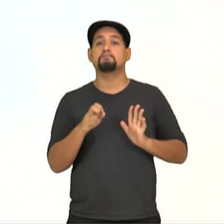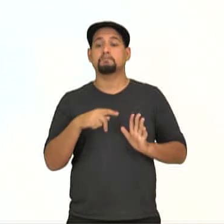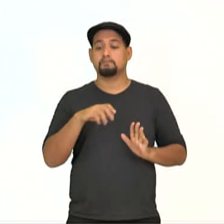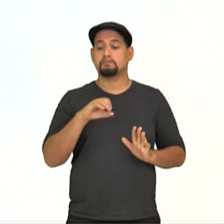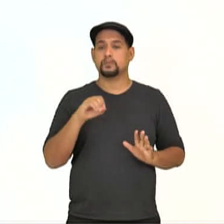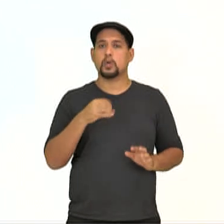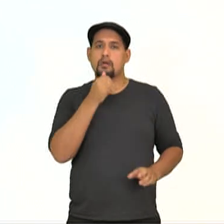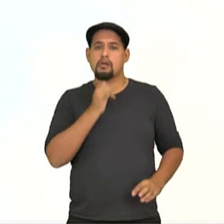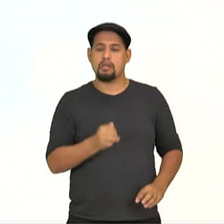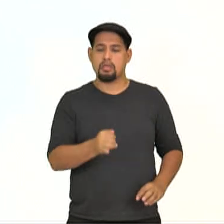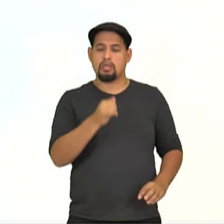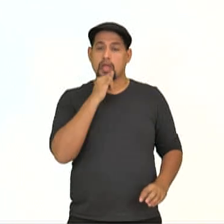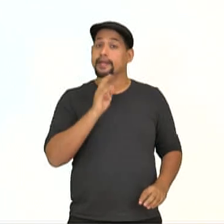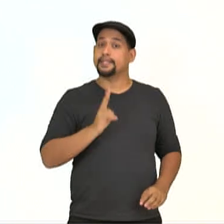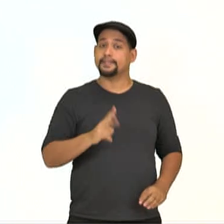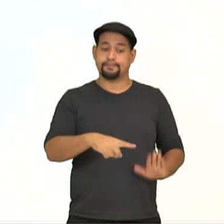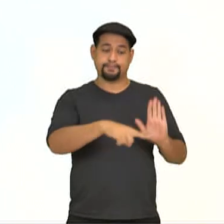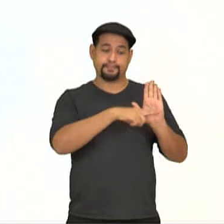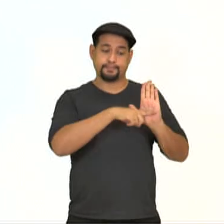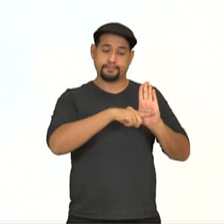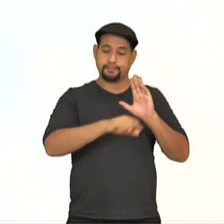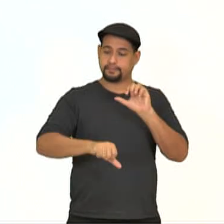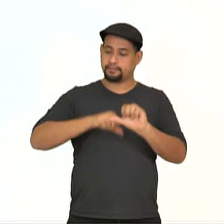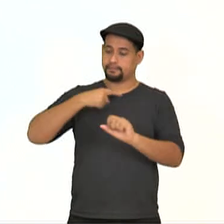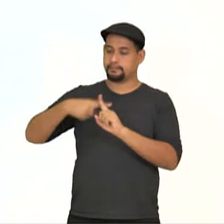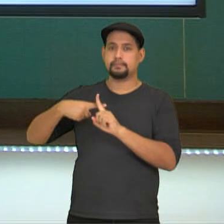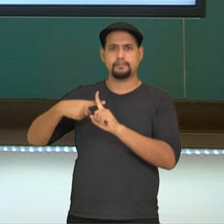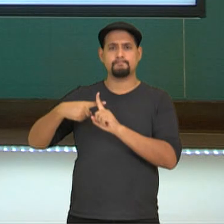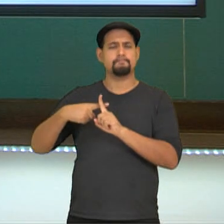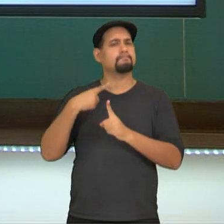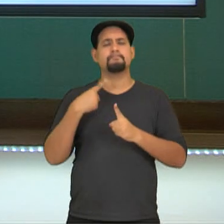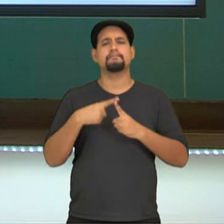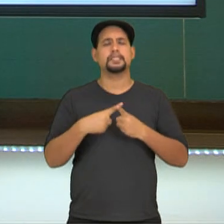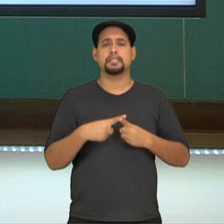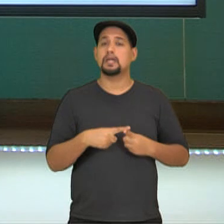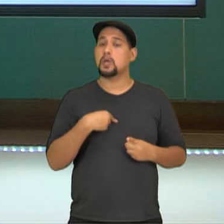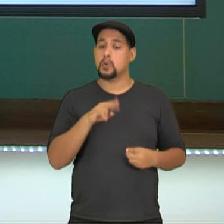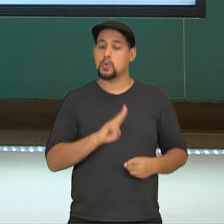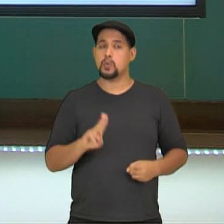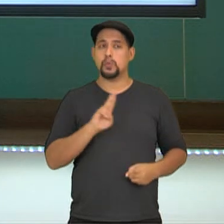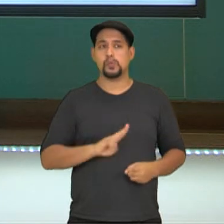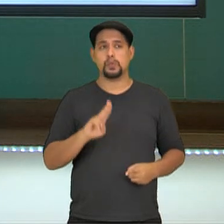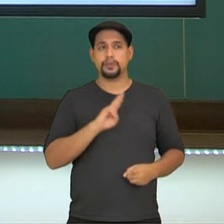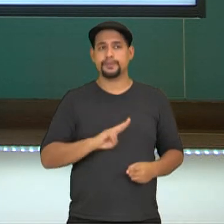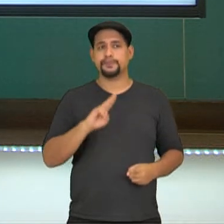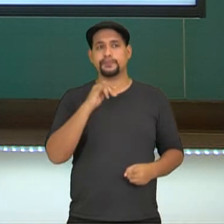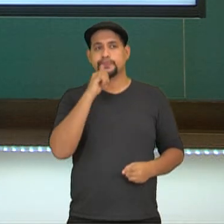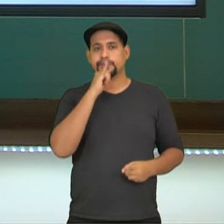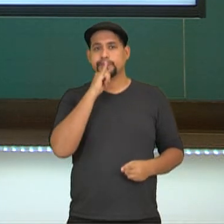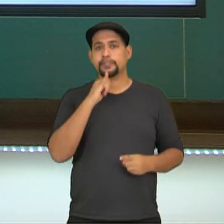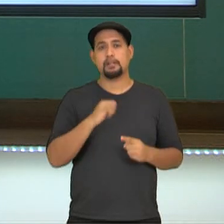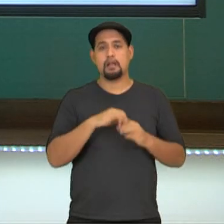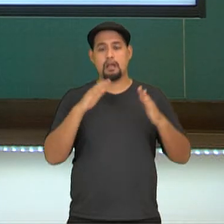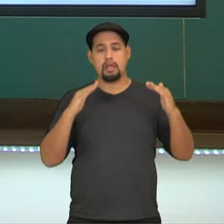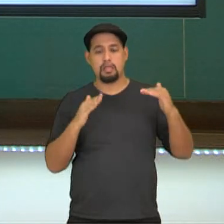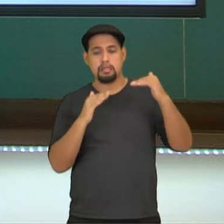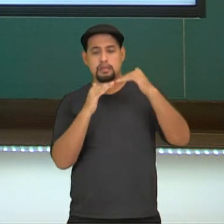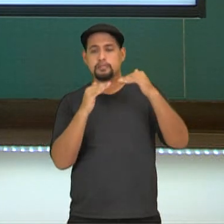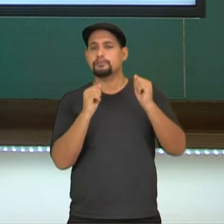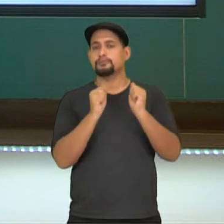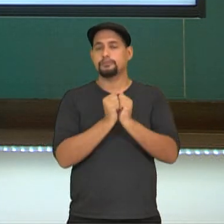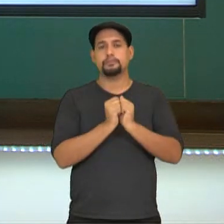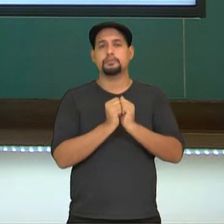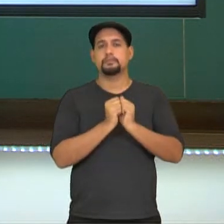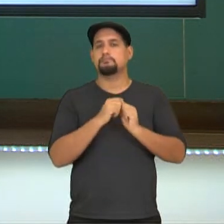elétrico que vai sempre da carga negativa para a carga positiva. Isso por quê? Porque quando eu coloco esse par aqui, essa molécula, com